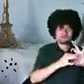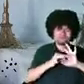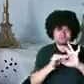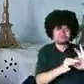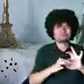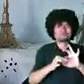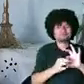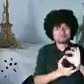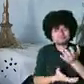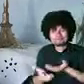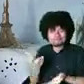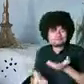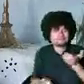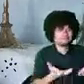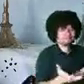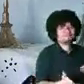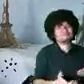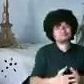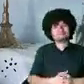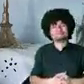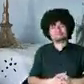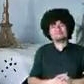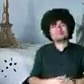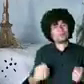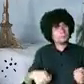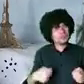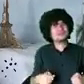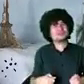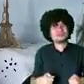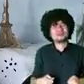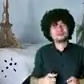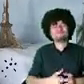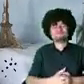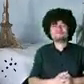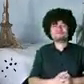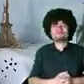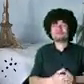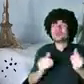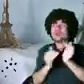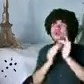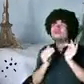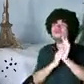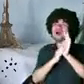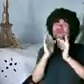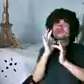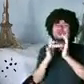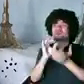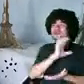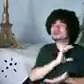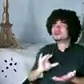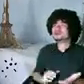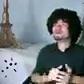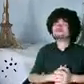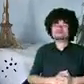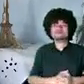laços fraternos, que deve ser a casa comum, o nosso mundo. Louvado seja o nosso